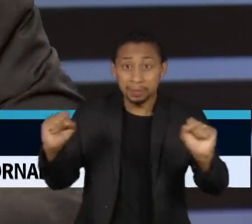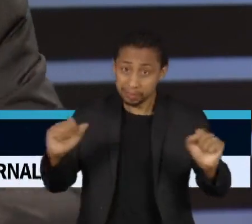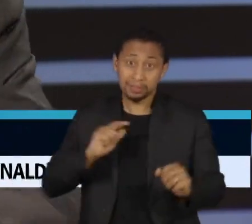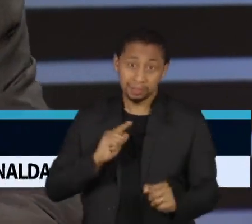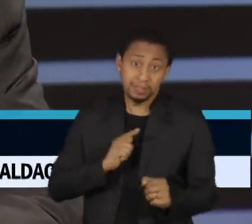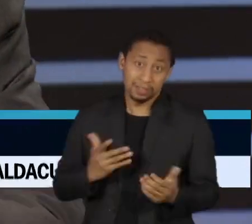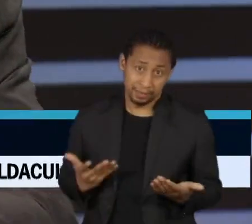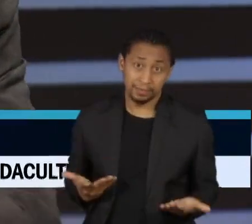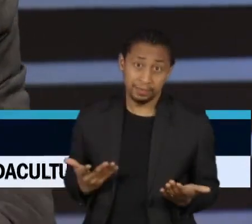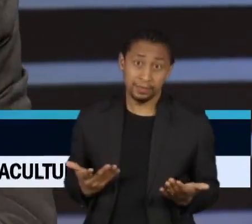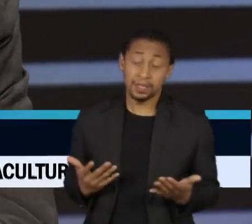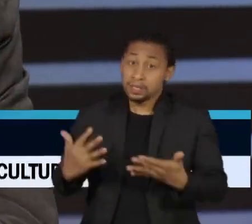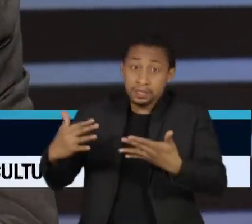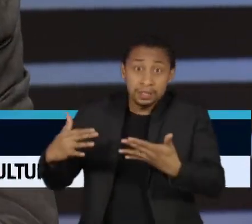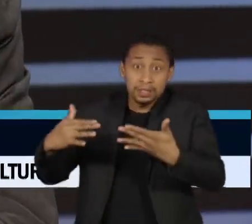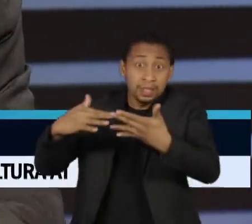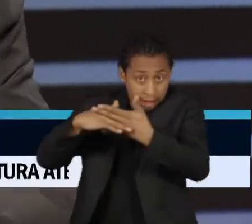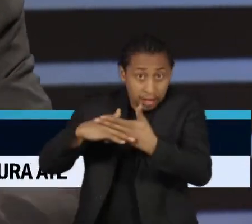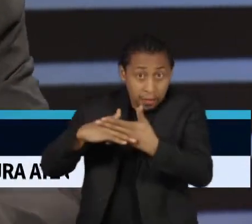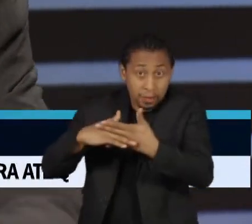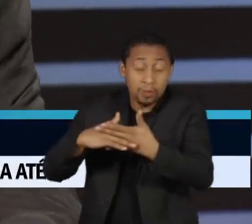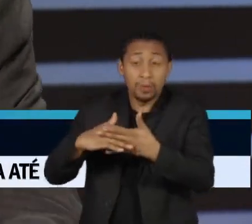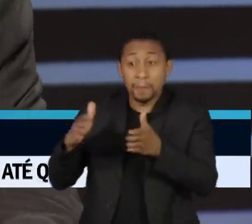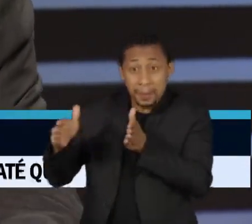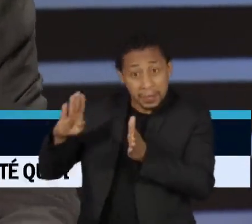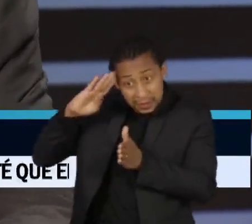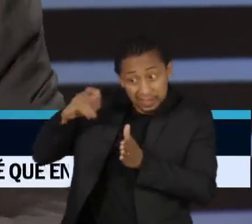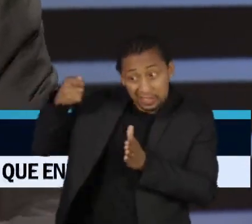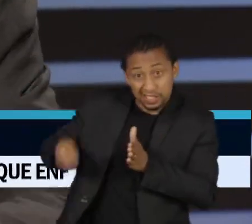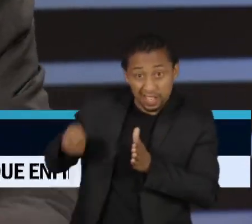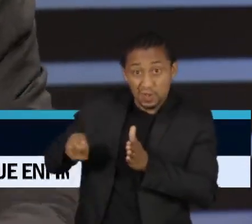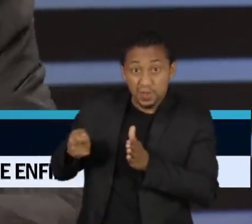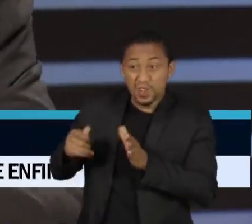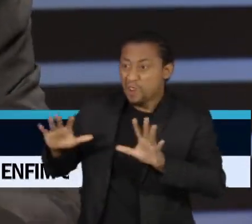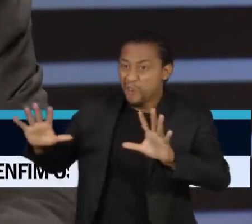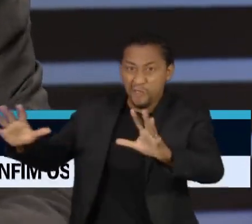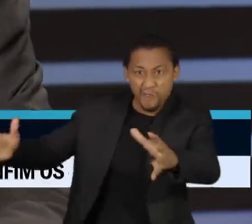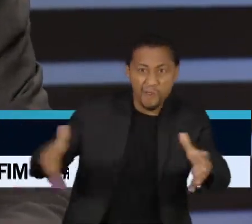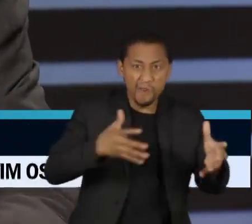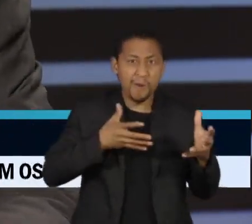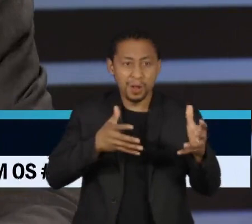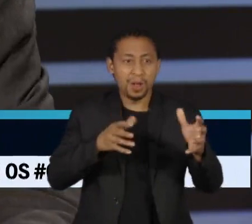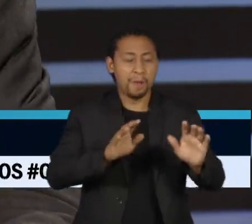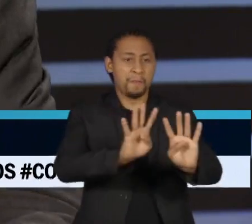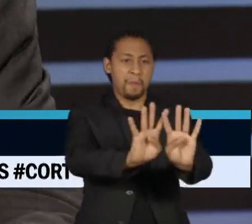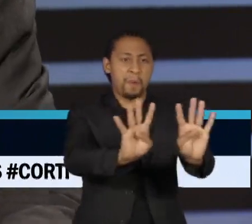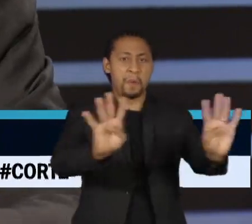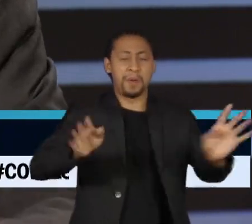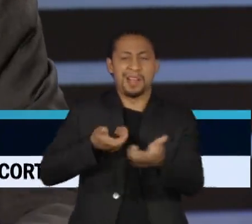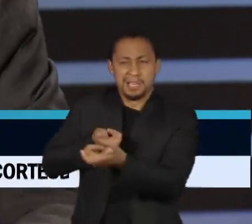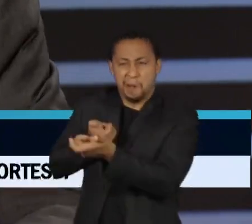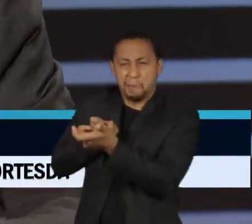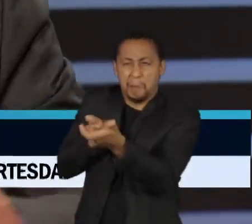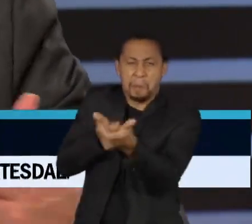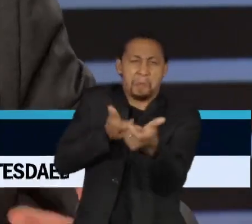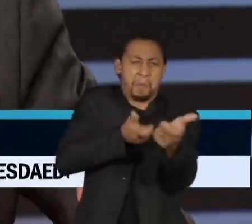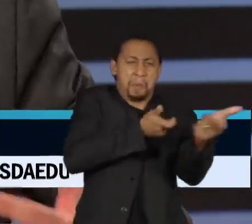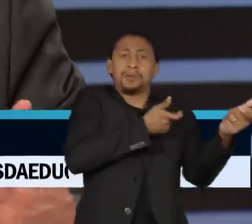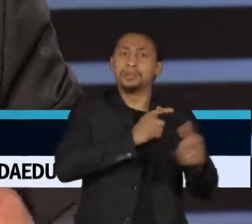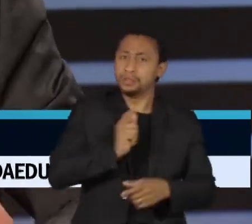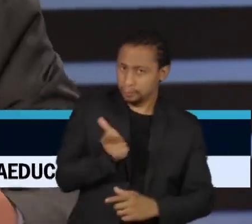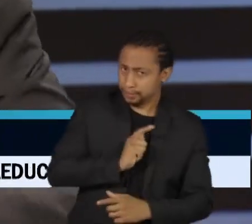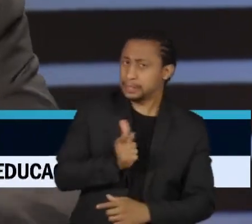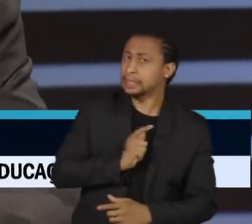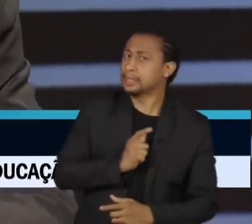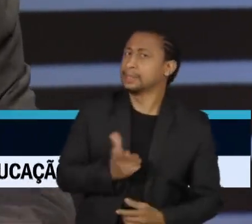bem sendo assassinados em chacinas praticadas pelo Estado até hoje. Por quê? Porque nós